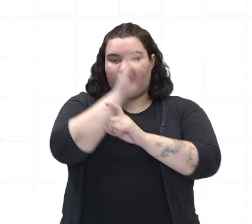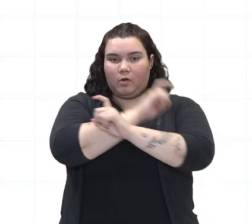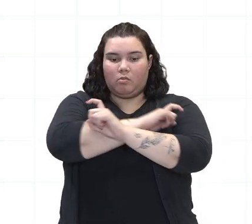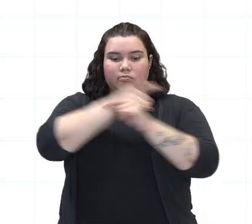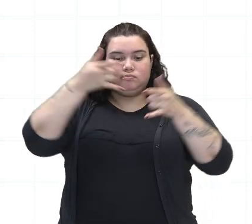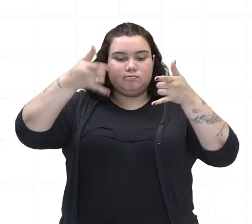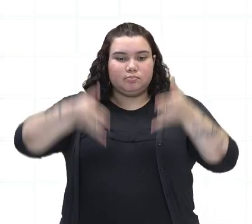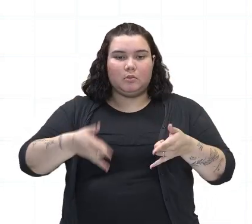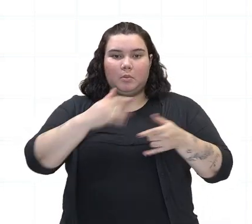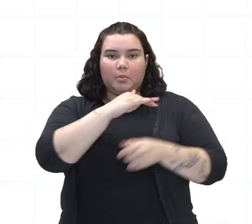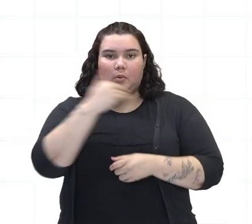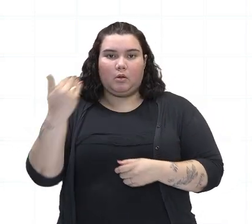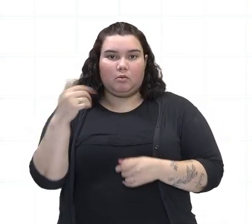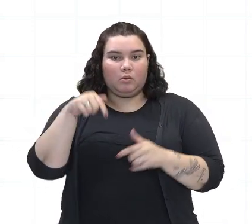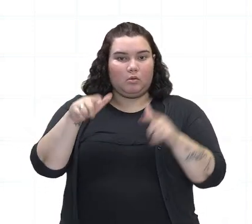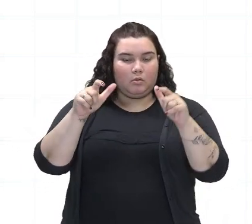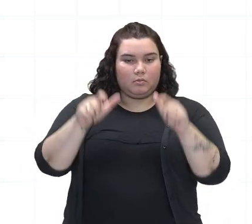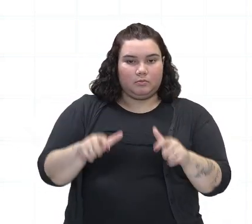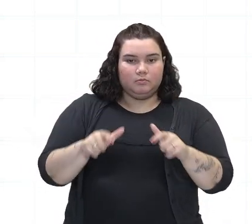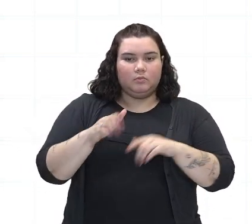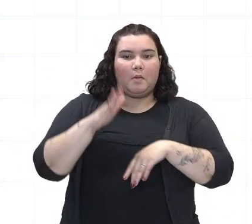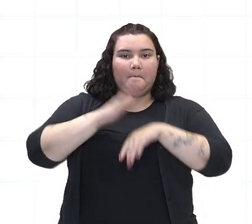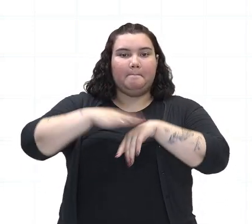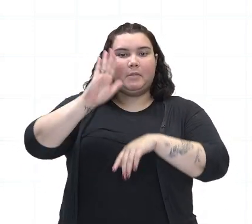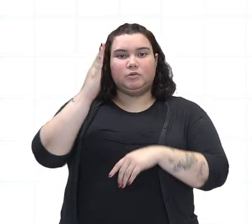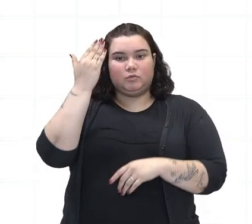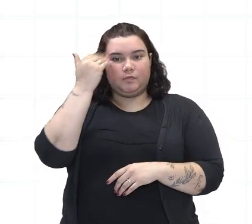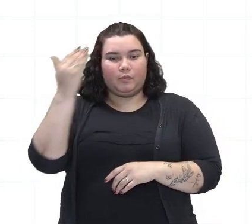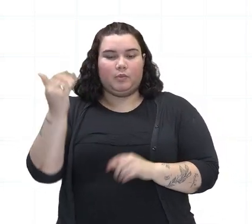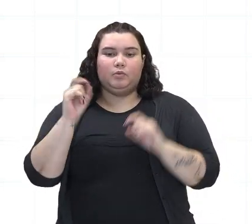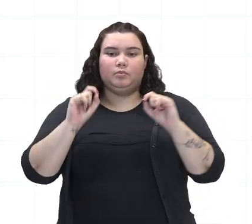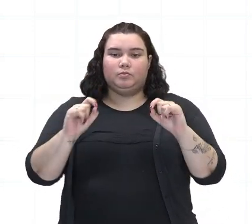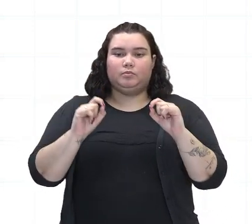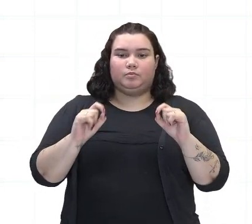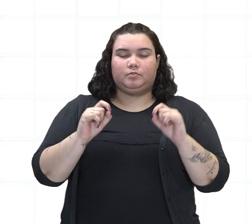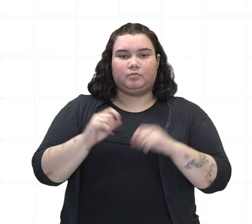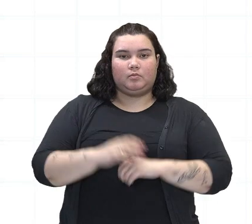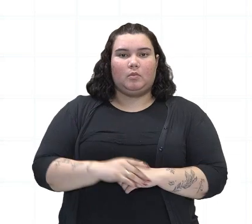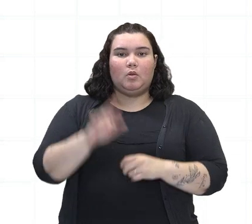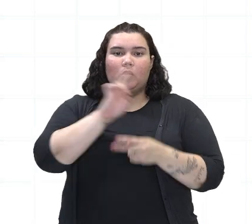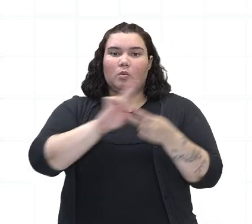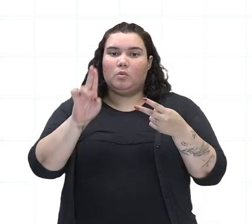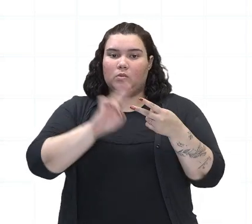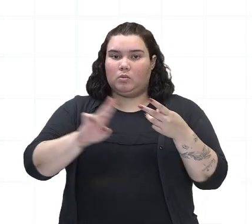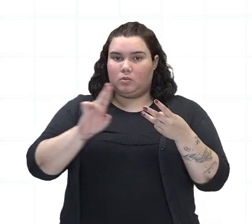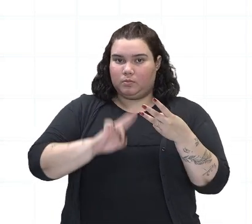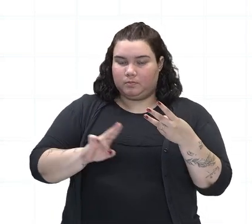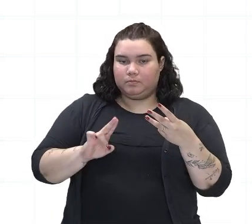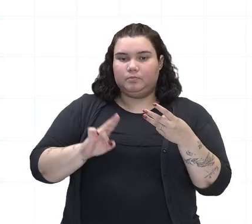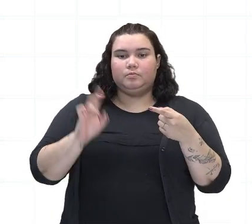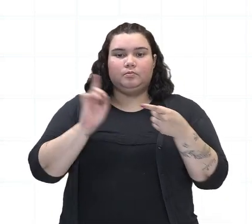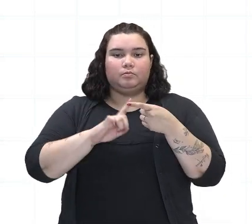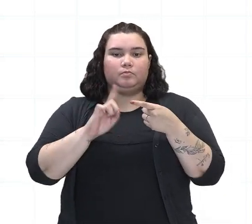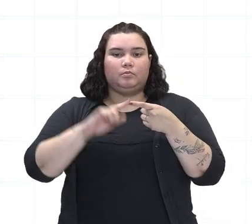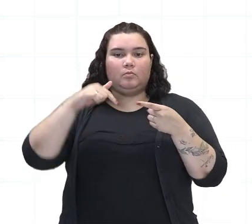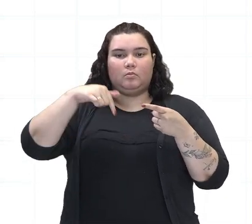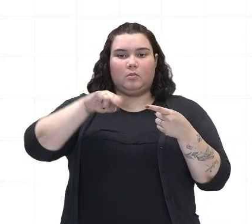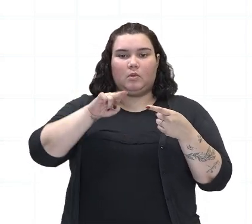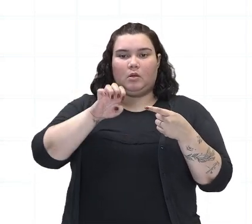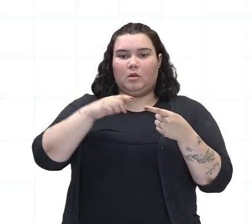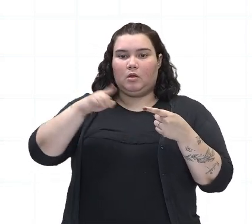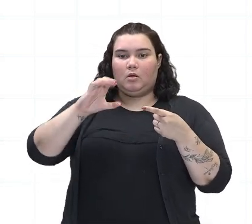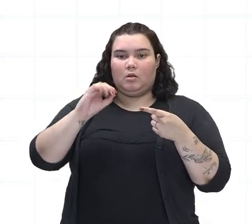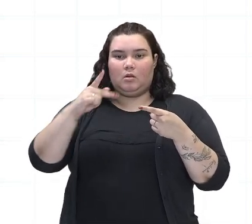ali sepultado. E as mais conhecidas são, quais são? As pirâmides mais conhecidas são